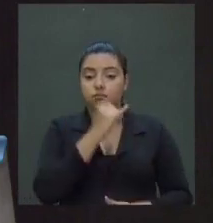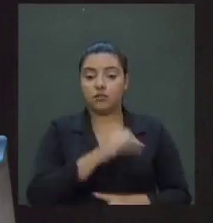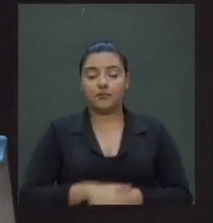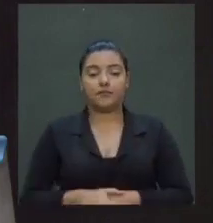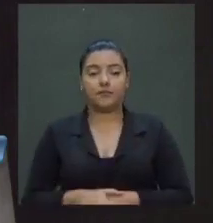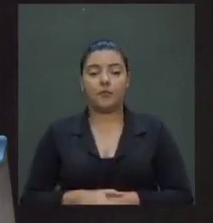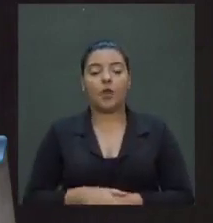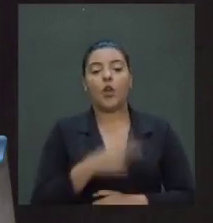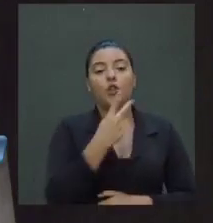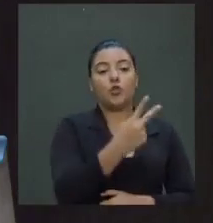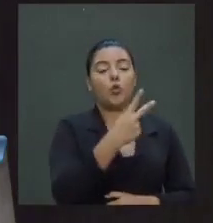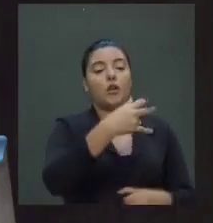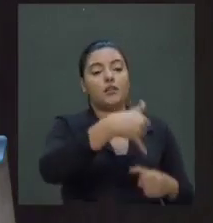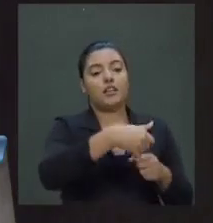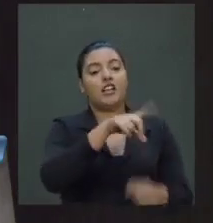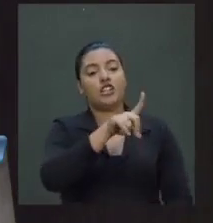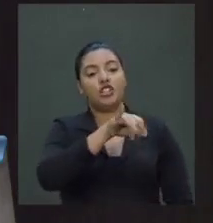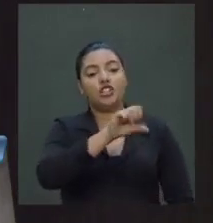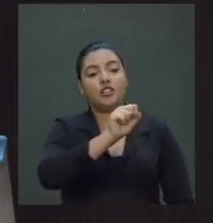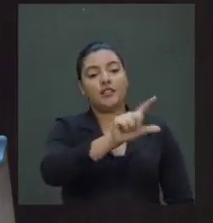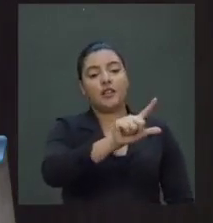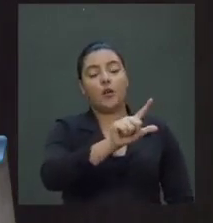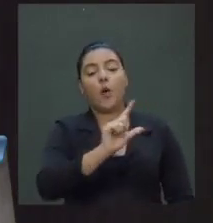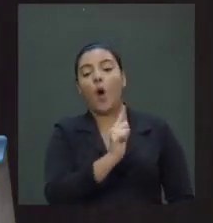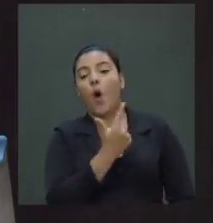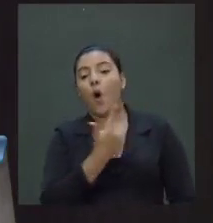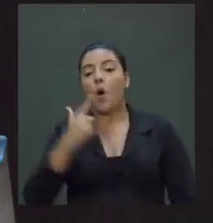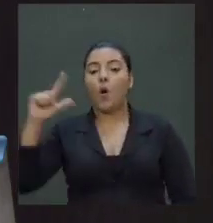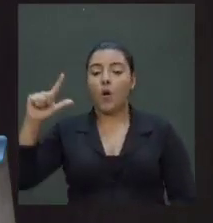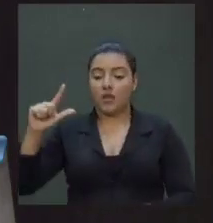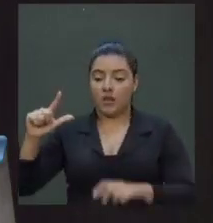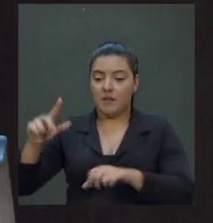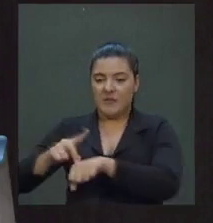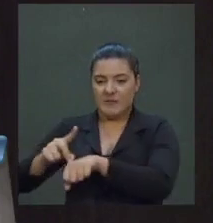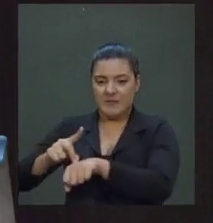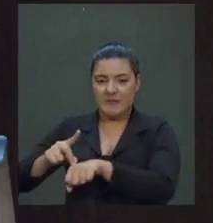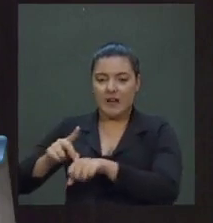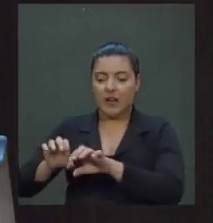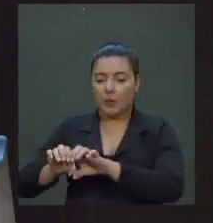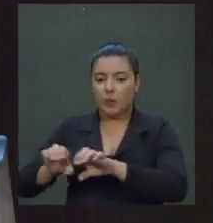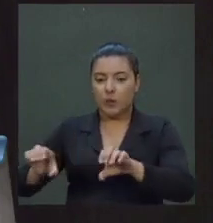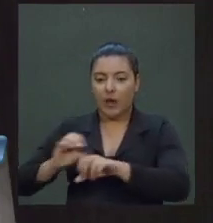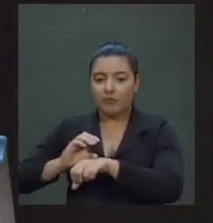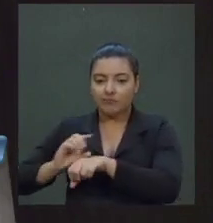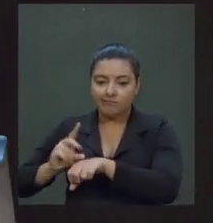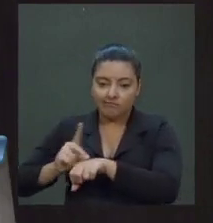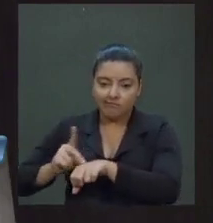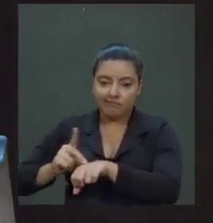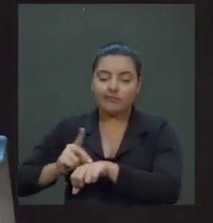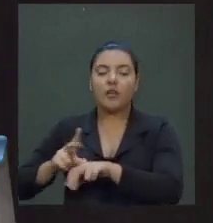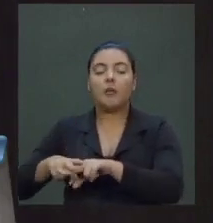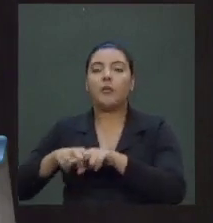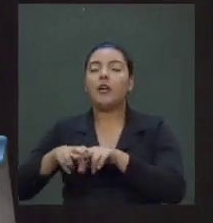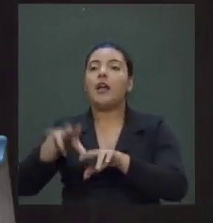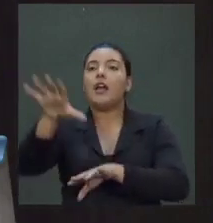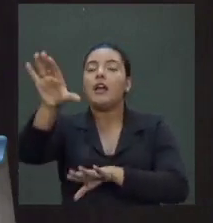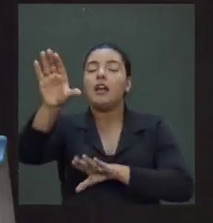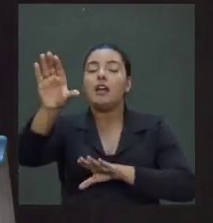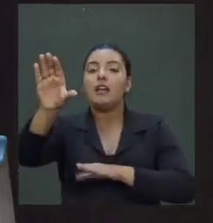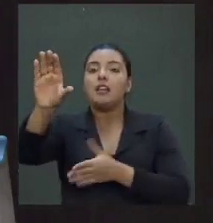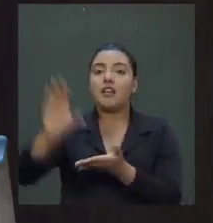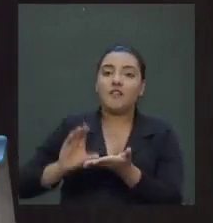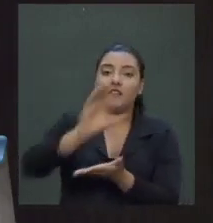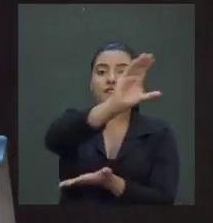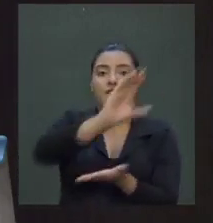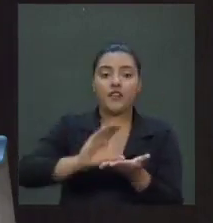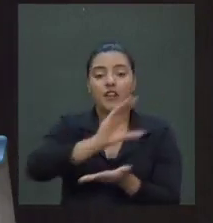2 a óleo diesel, 1 a carvão mineral. Ou seja, atraíram-se investimentos movidos